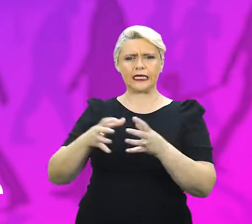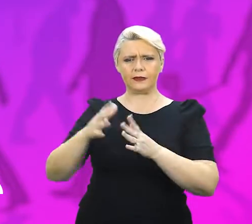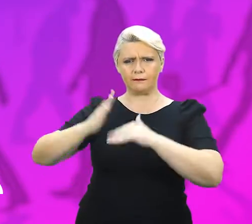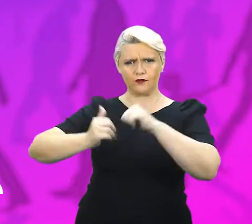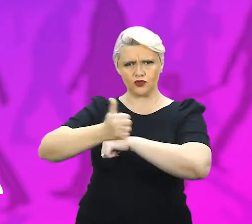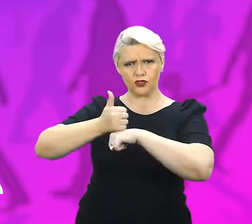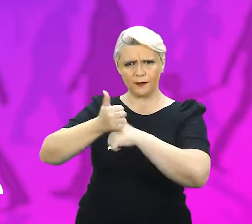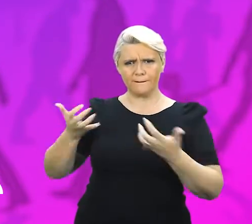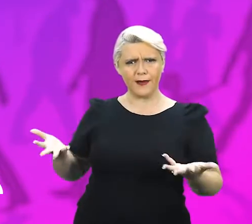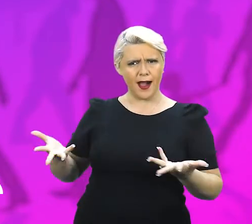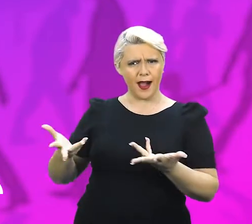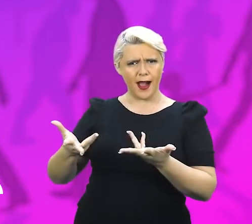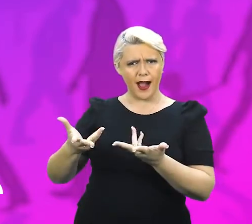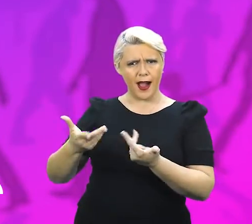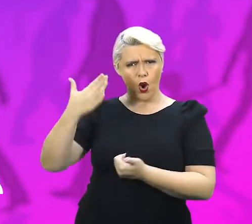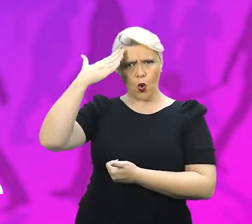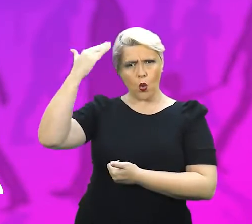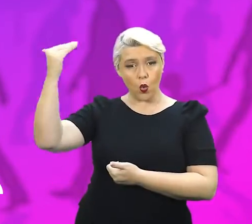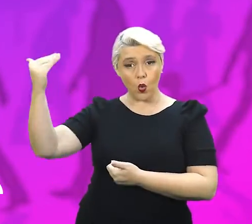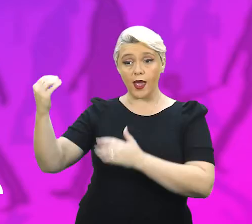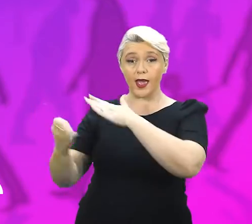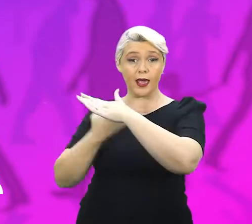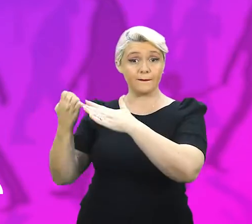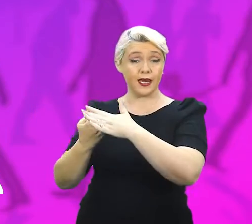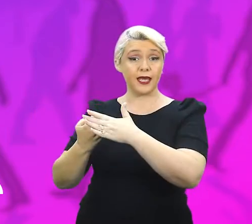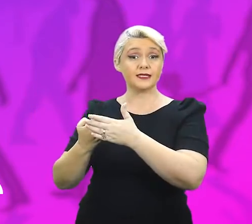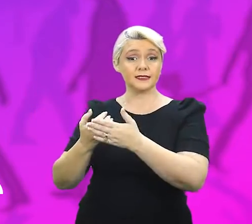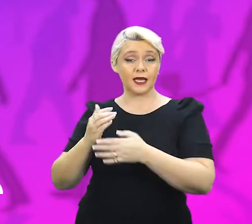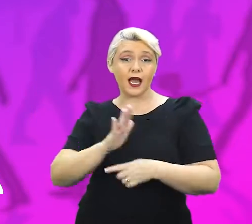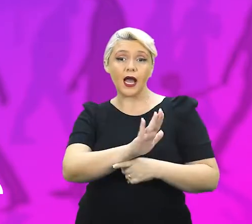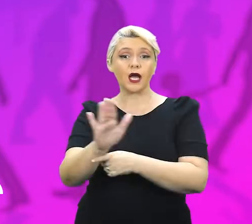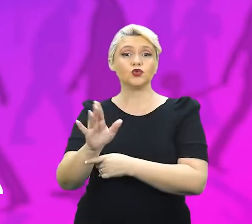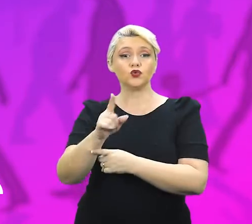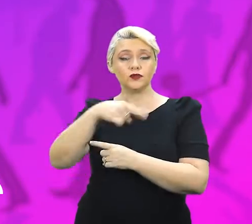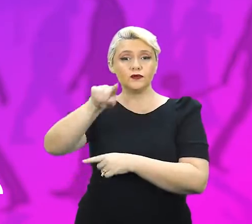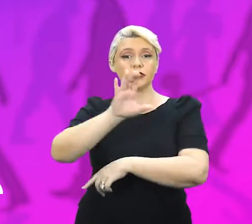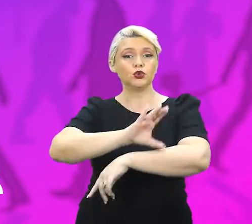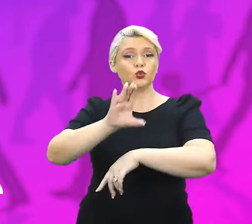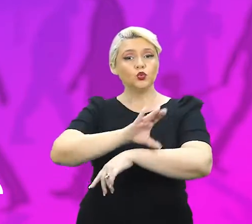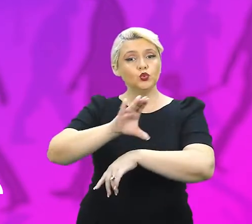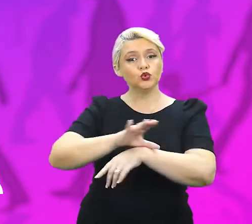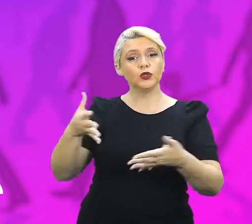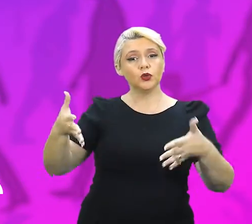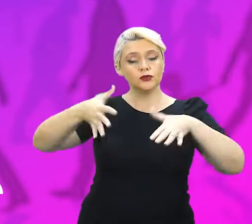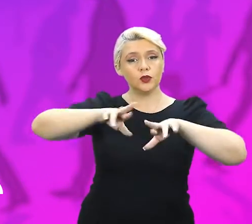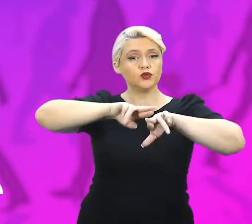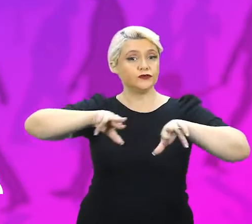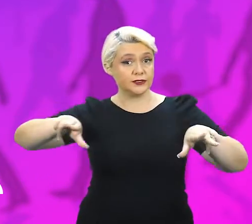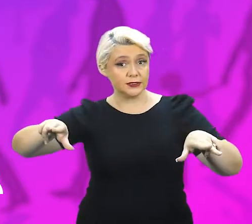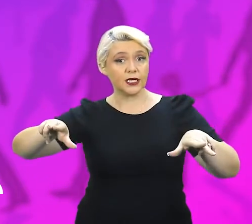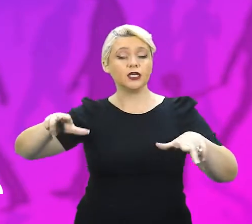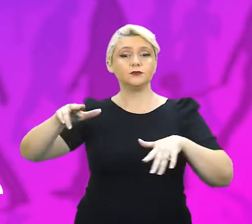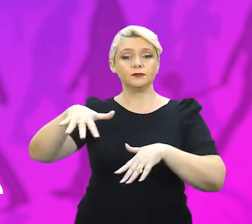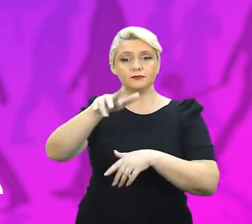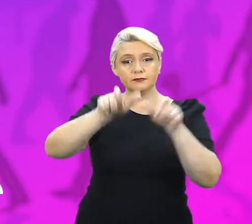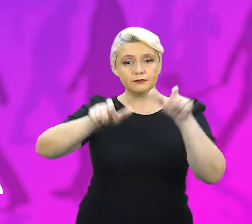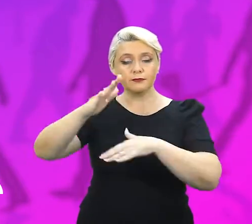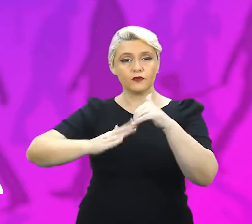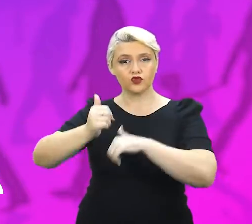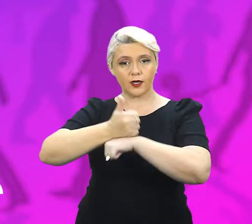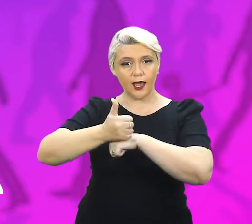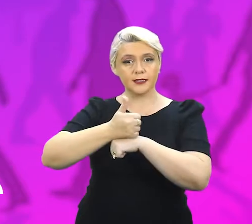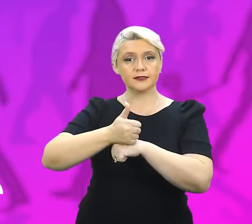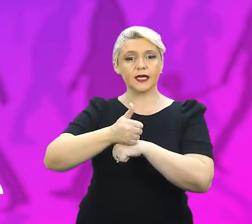de profissionais de notório saber, a Acessos promove capacitações em inclusão e diversidade para profissionais